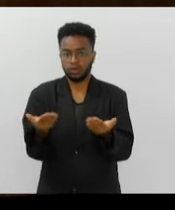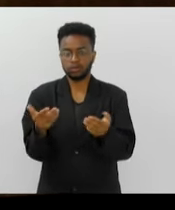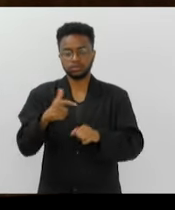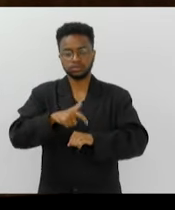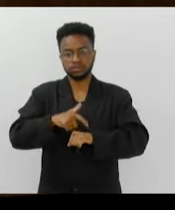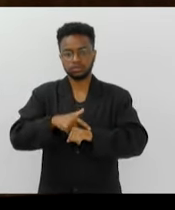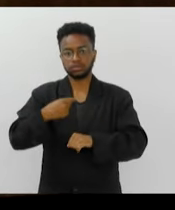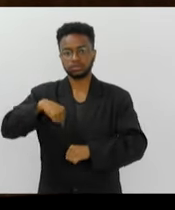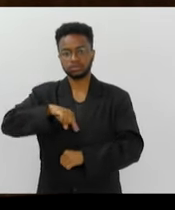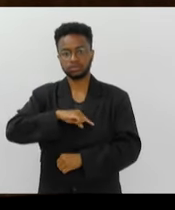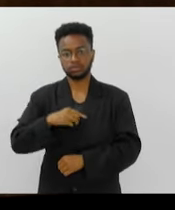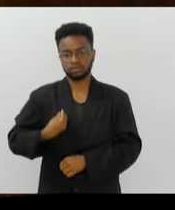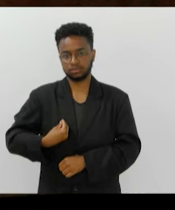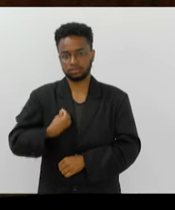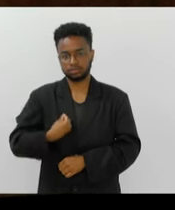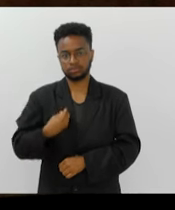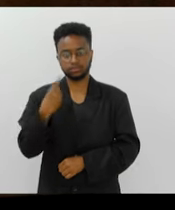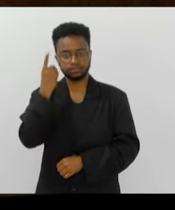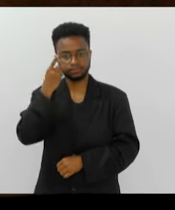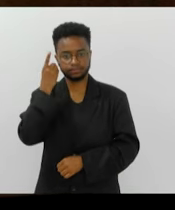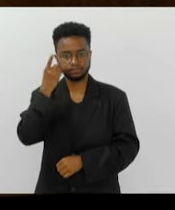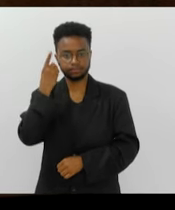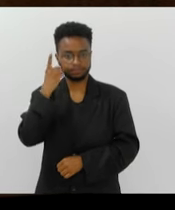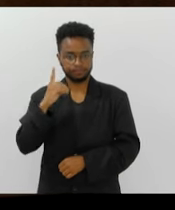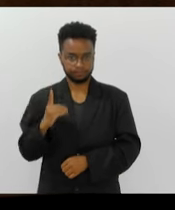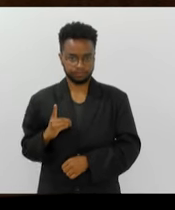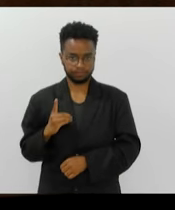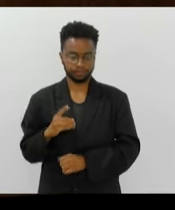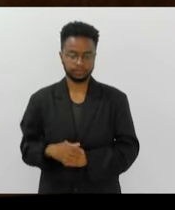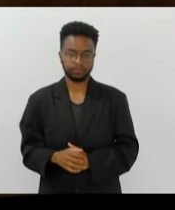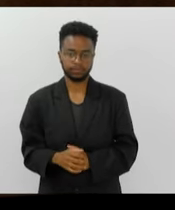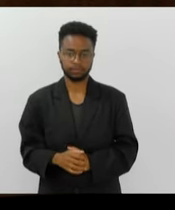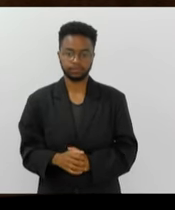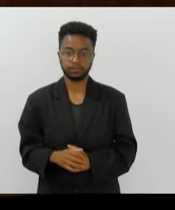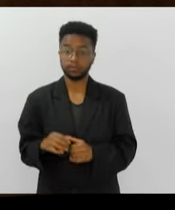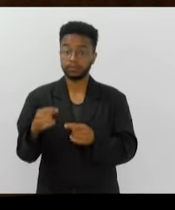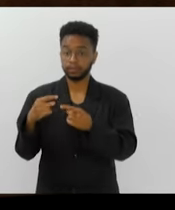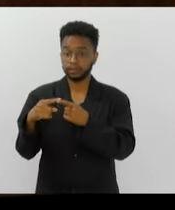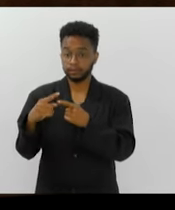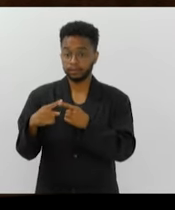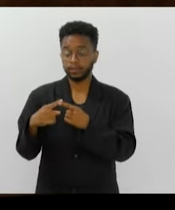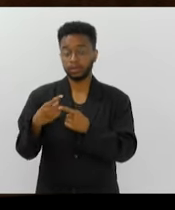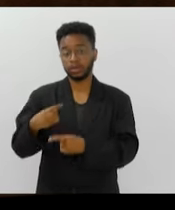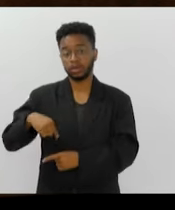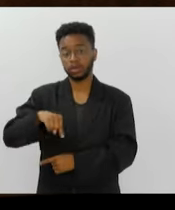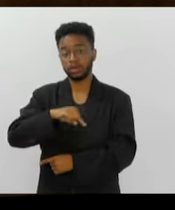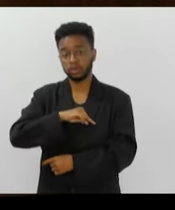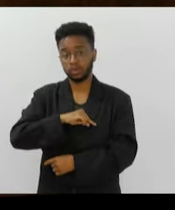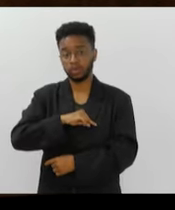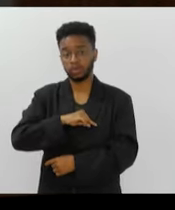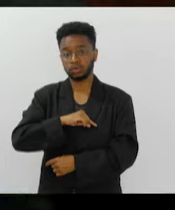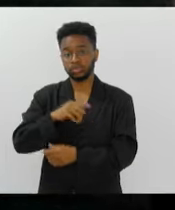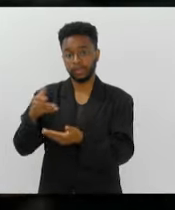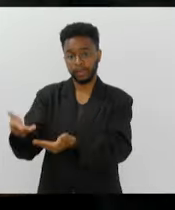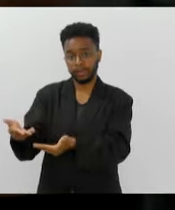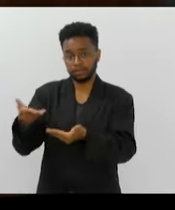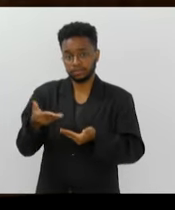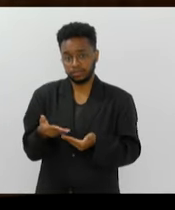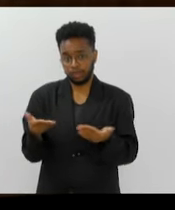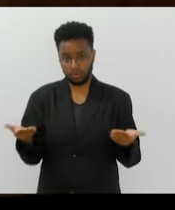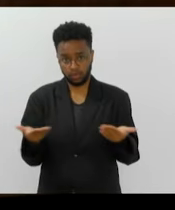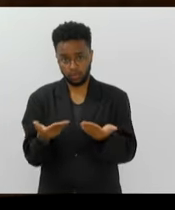vive deputada Dani B nós vamos aqui abrigar a Cúpula do